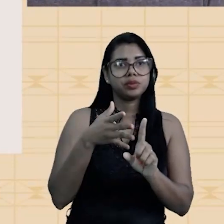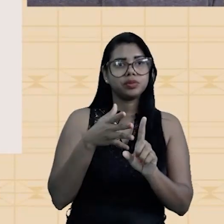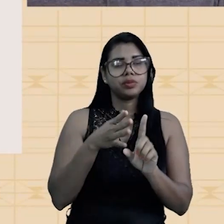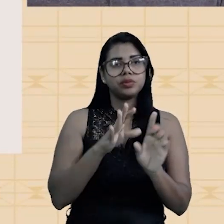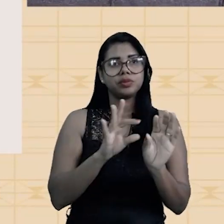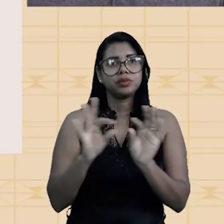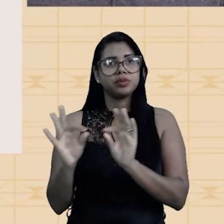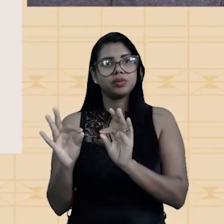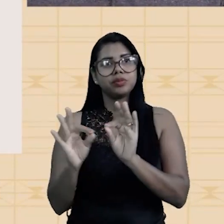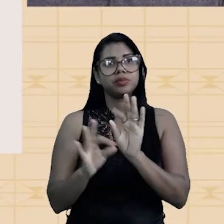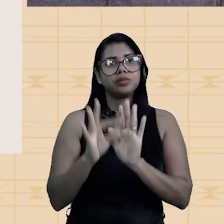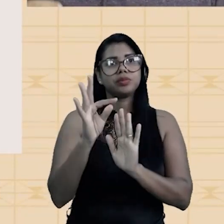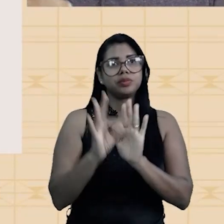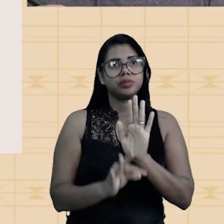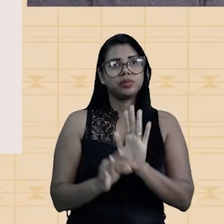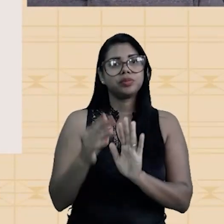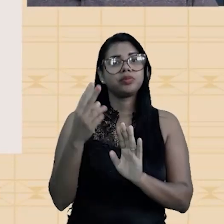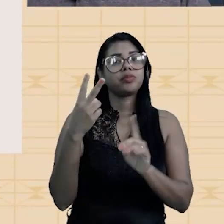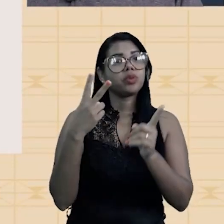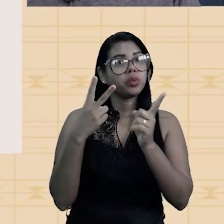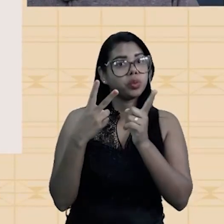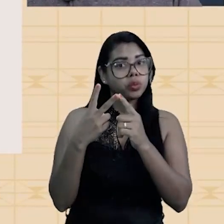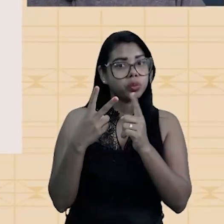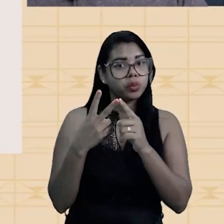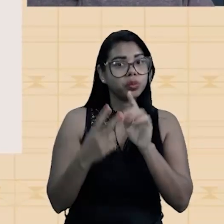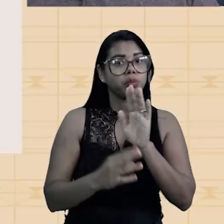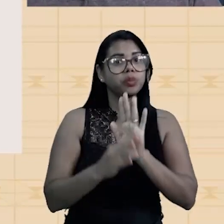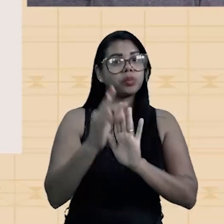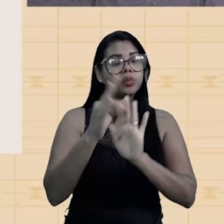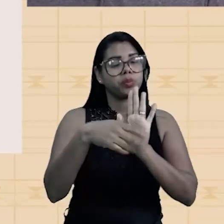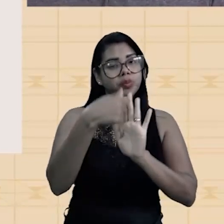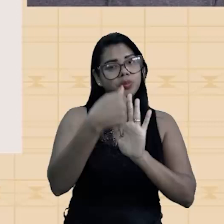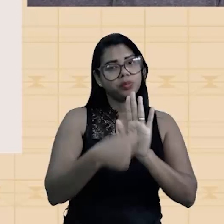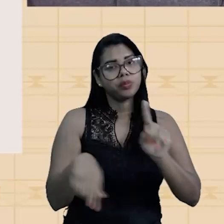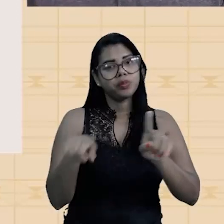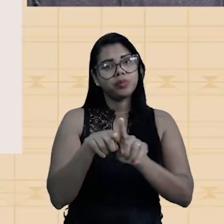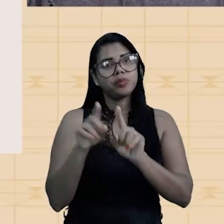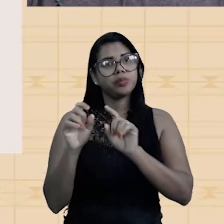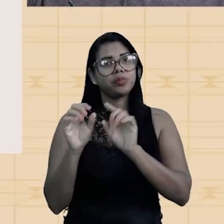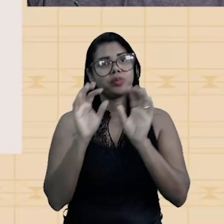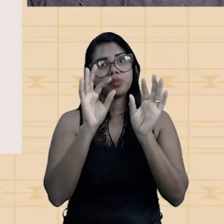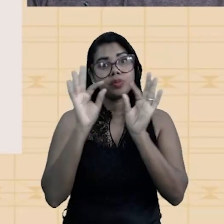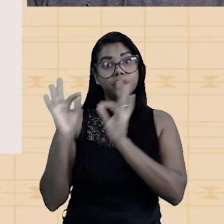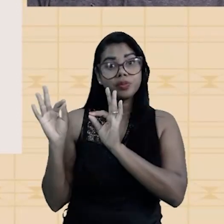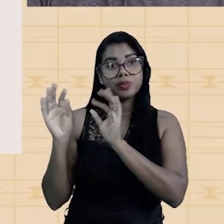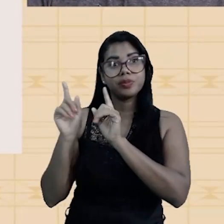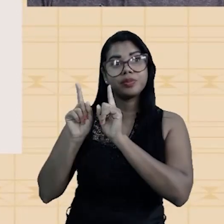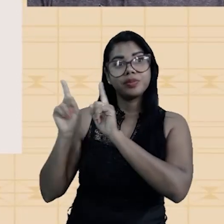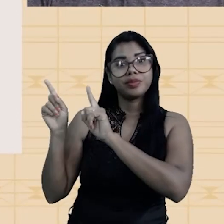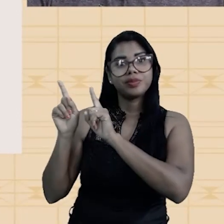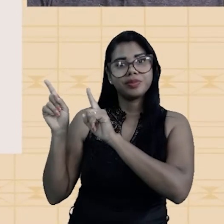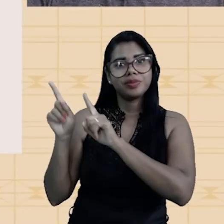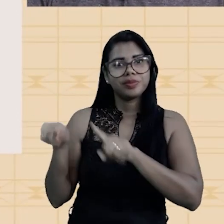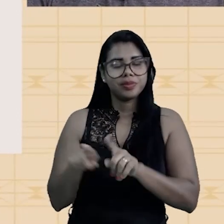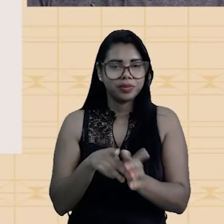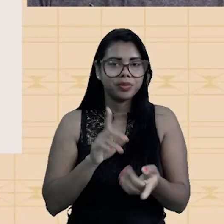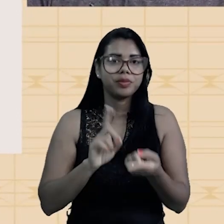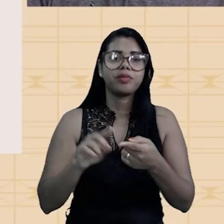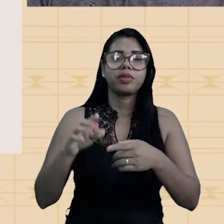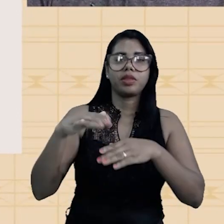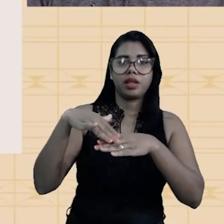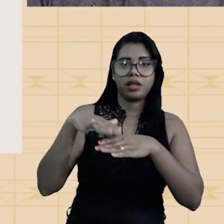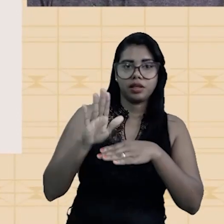lá no D2. Passa lá, Robertão. Olha aí. Aqui ela usou o